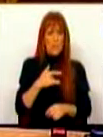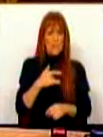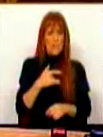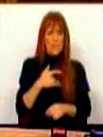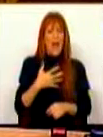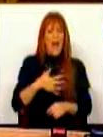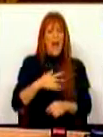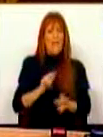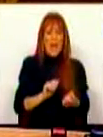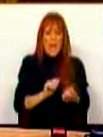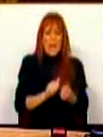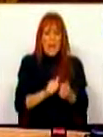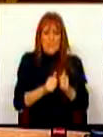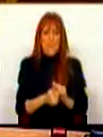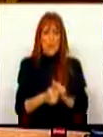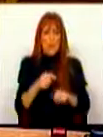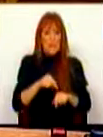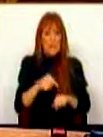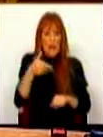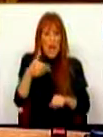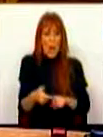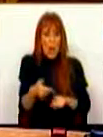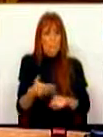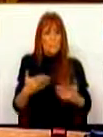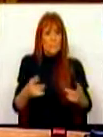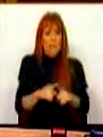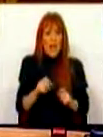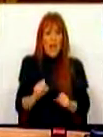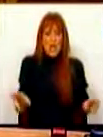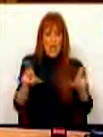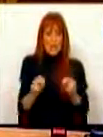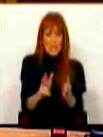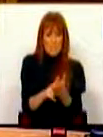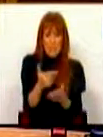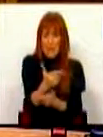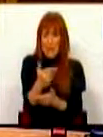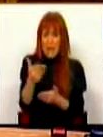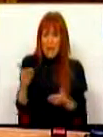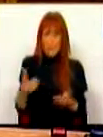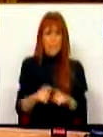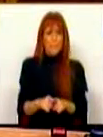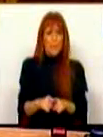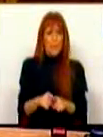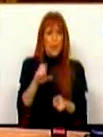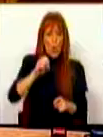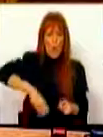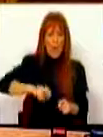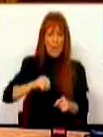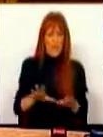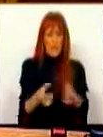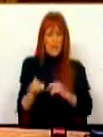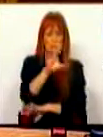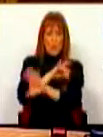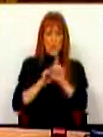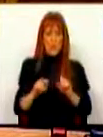se pretende adaptada aos novos tempos e às novas realidades. A OMS, o Conselho da